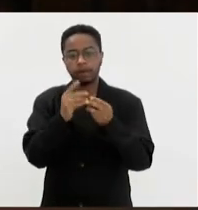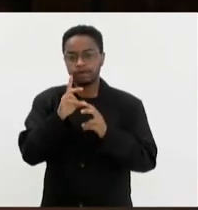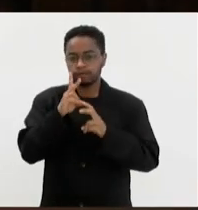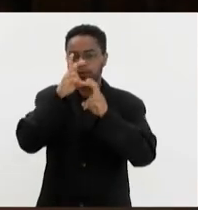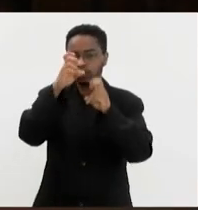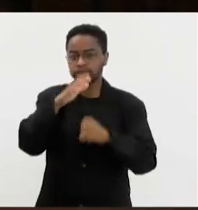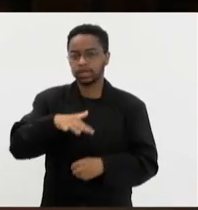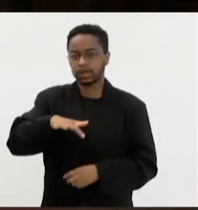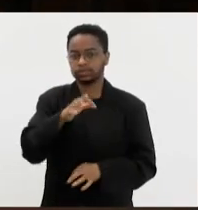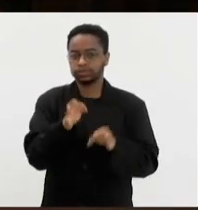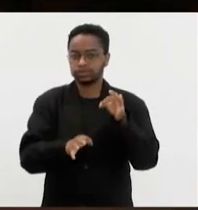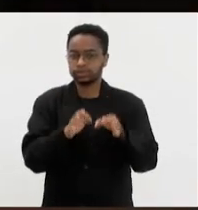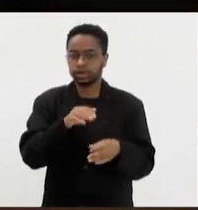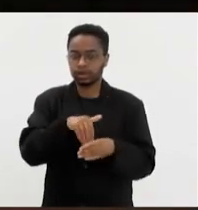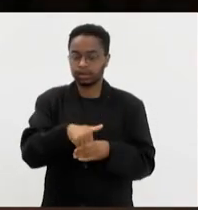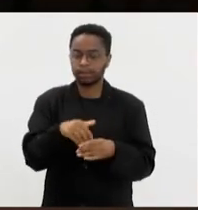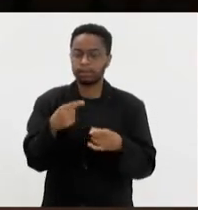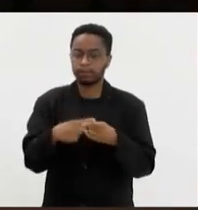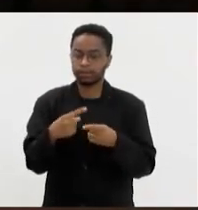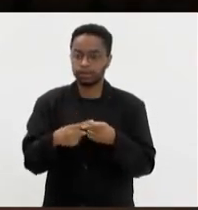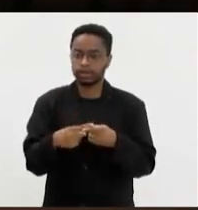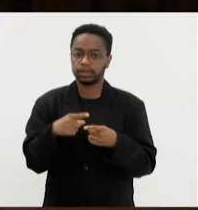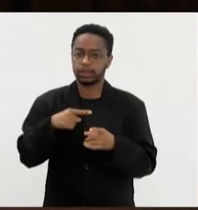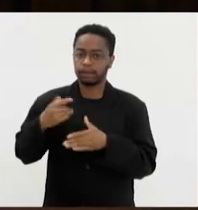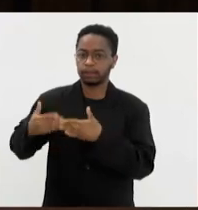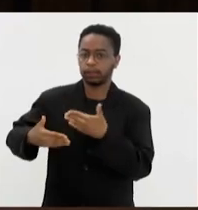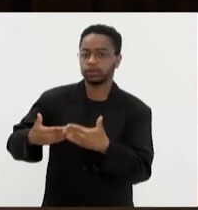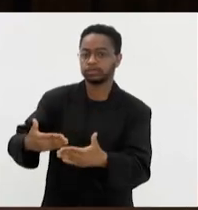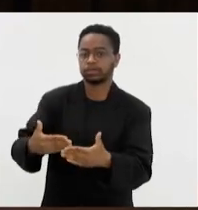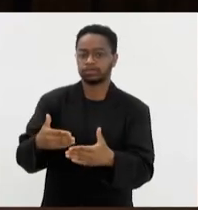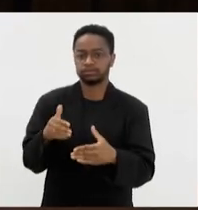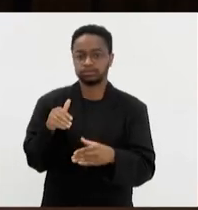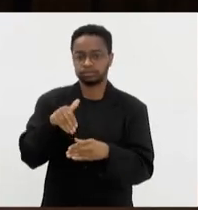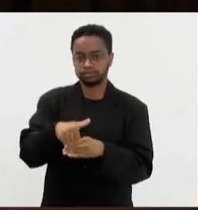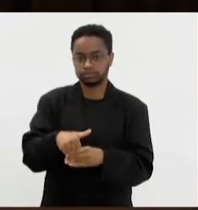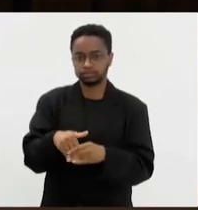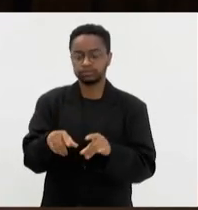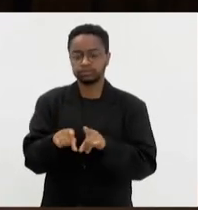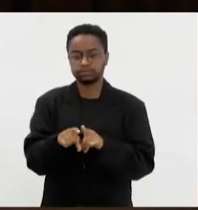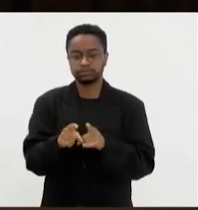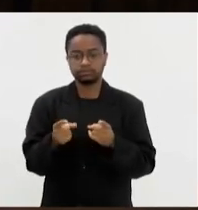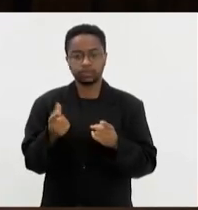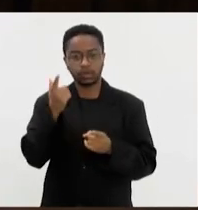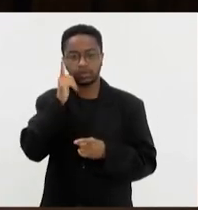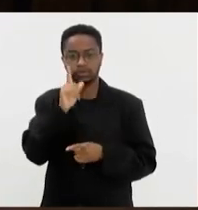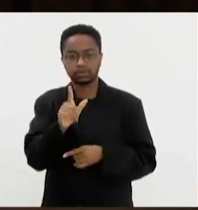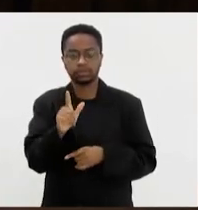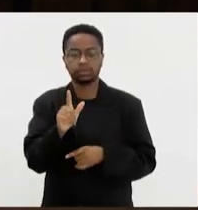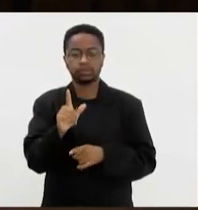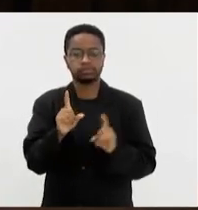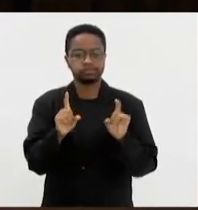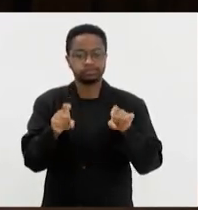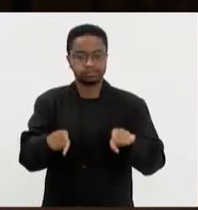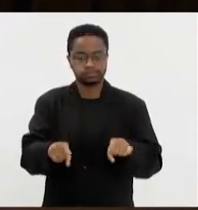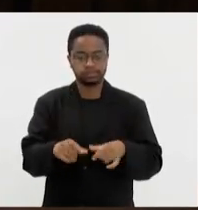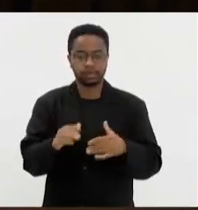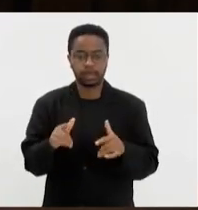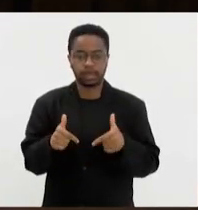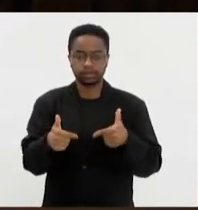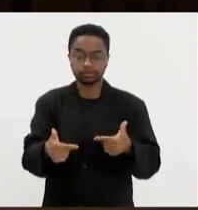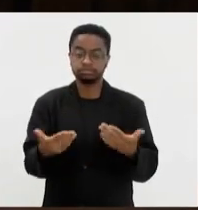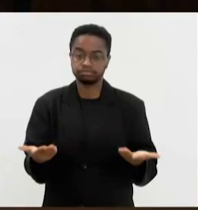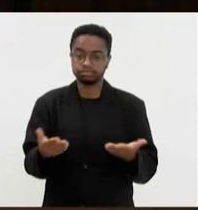Eleitoral porque Grange Aram no processo eleitoral eh o mandato que fazem por exercer então é muito